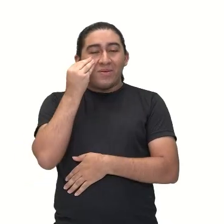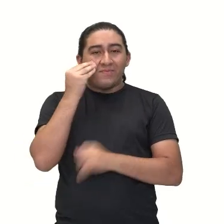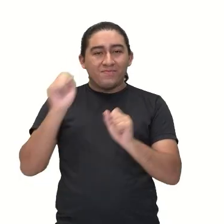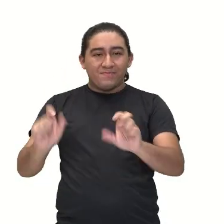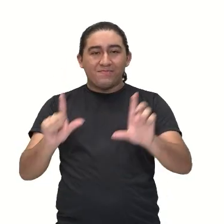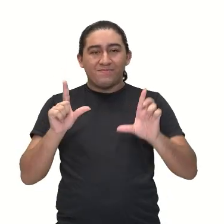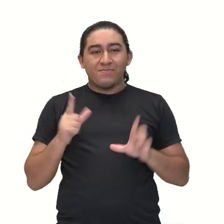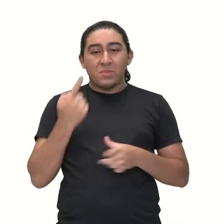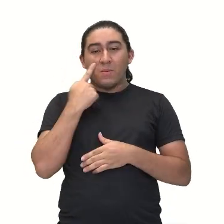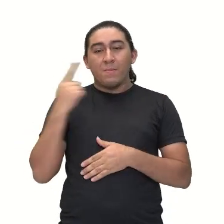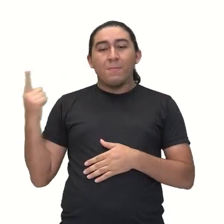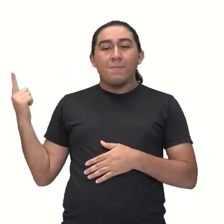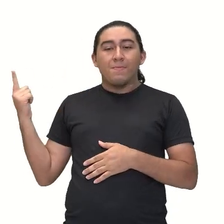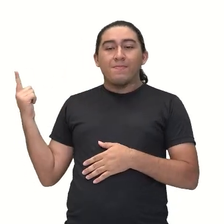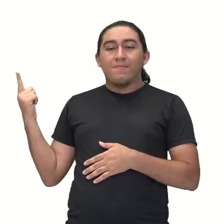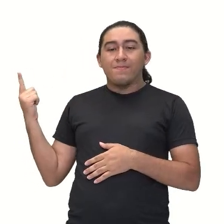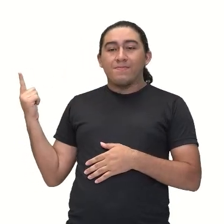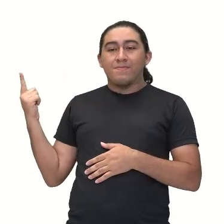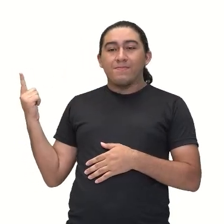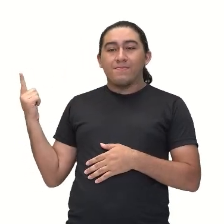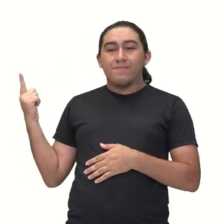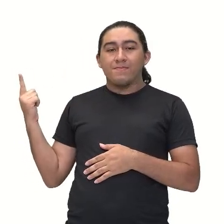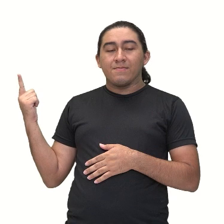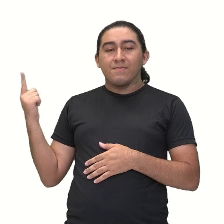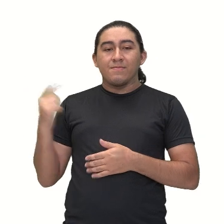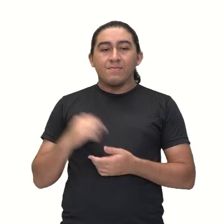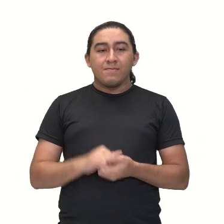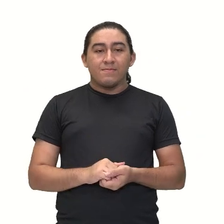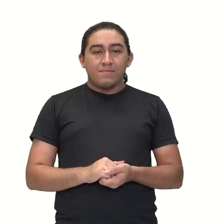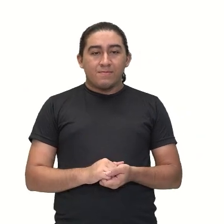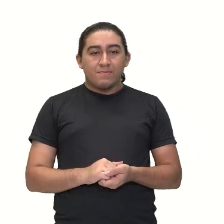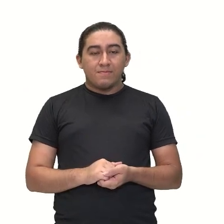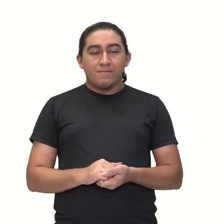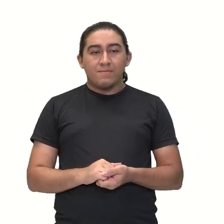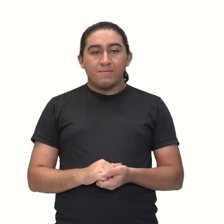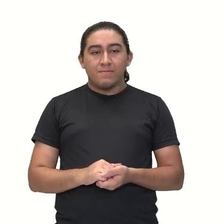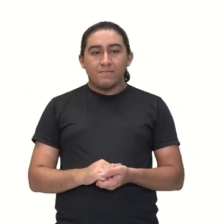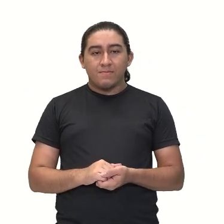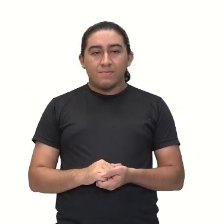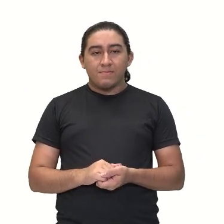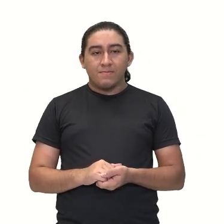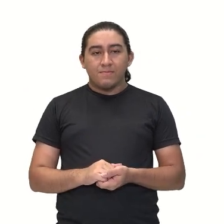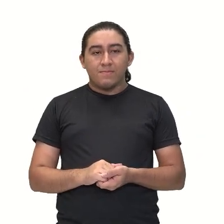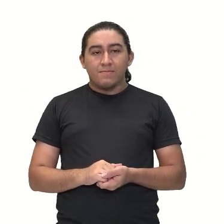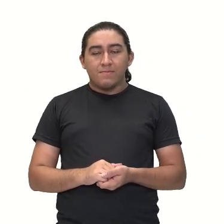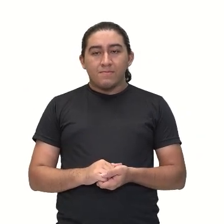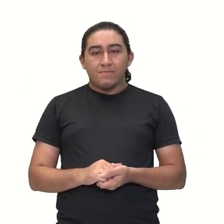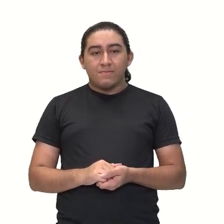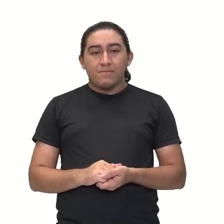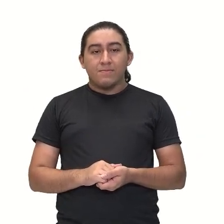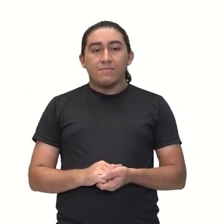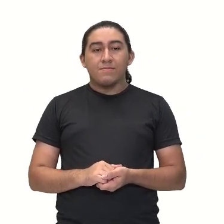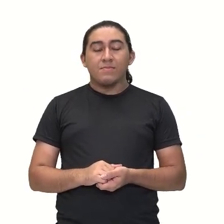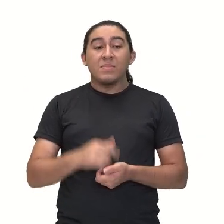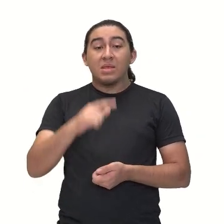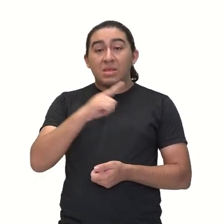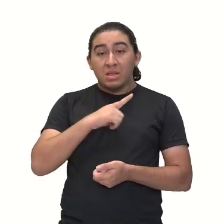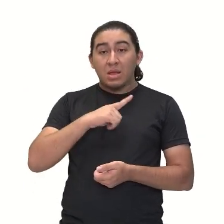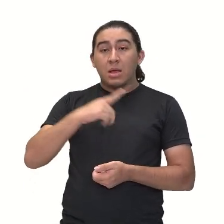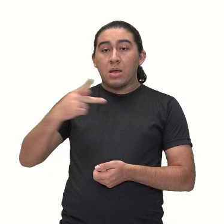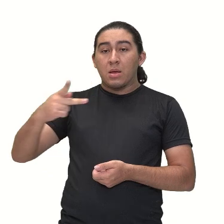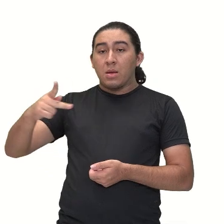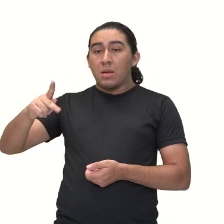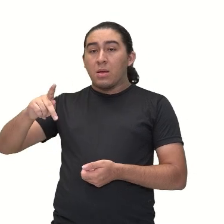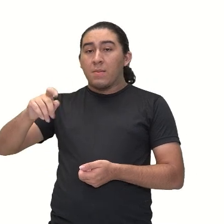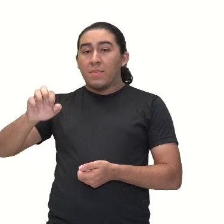tela. Observem que nós temos aí que estamos no ambiente do período, correto? E o período vai ser